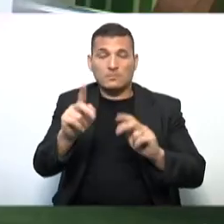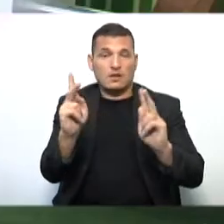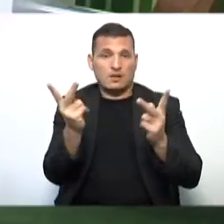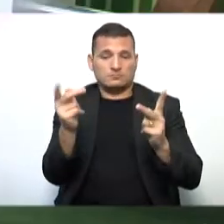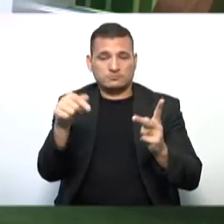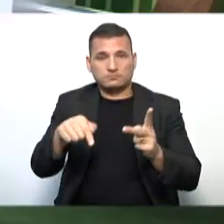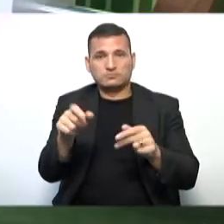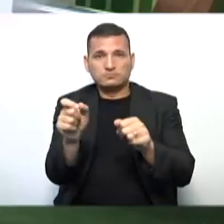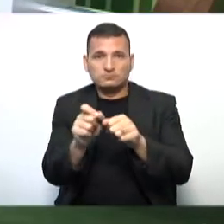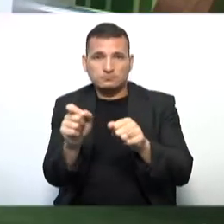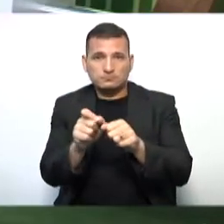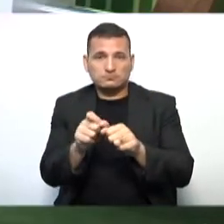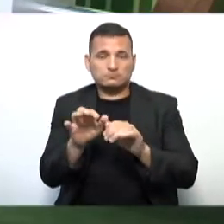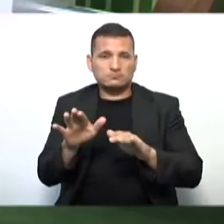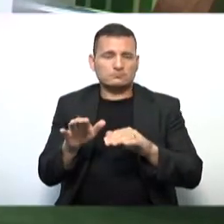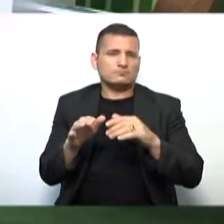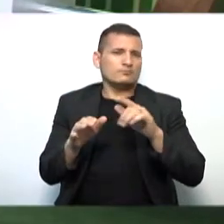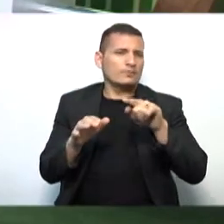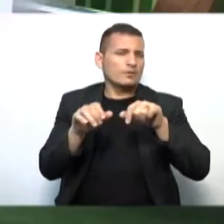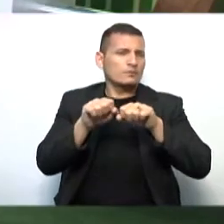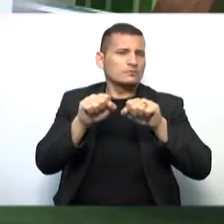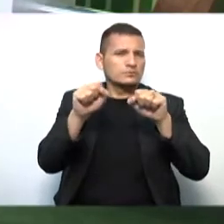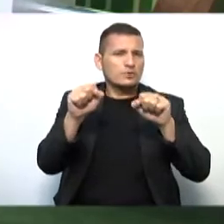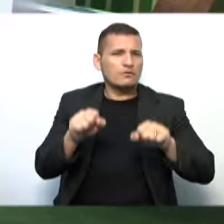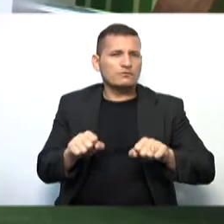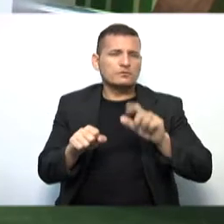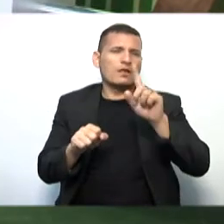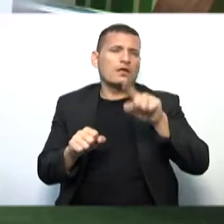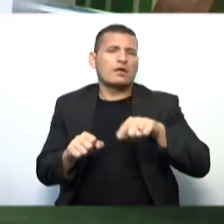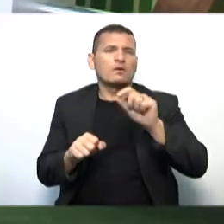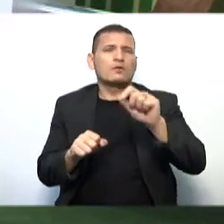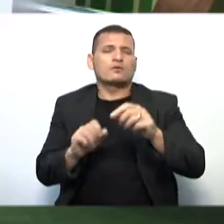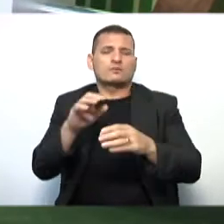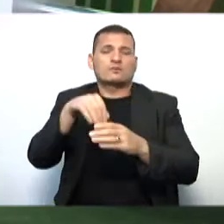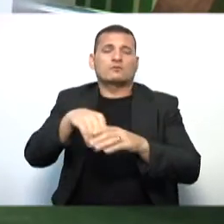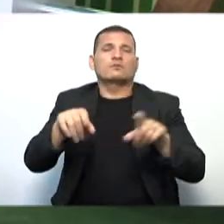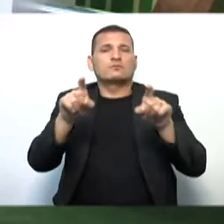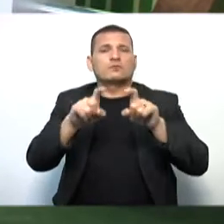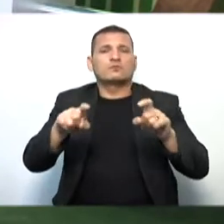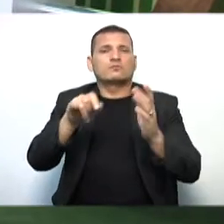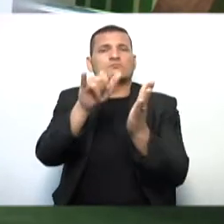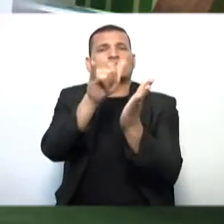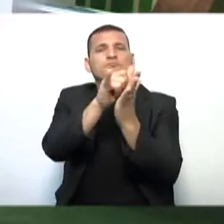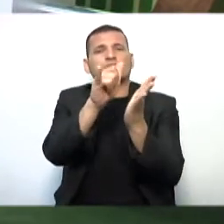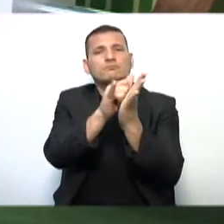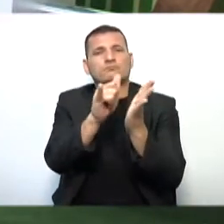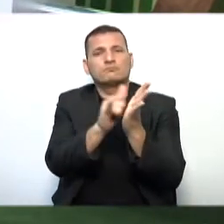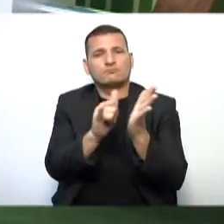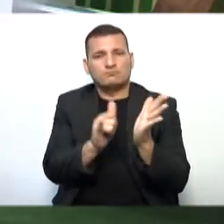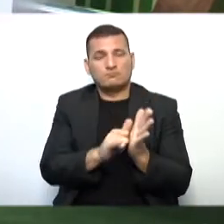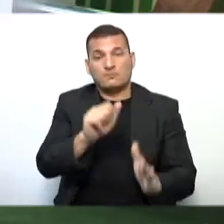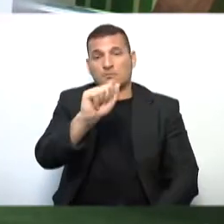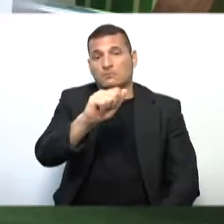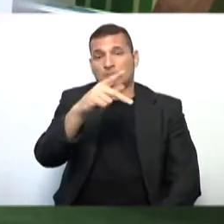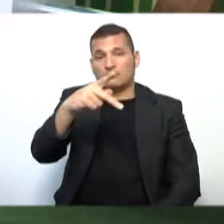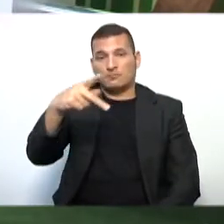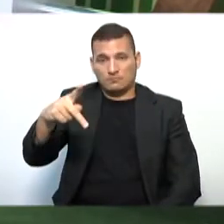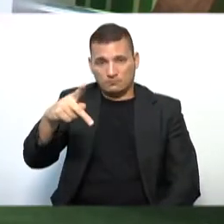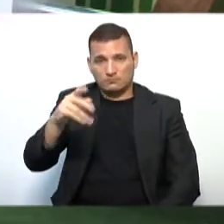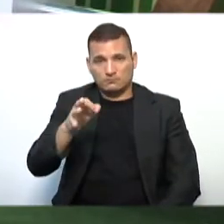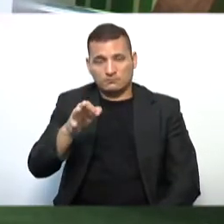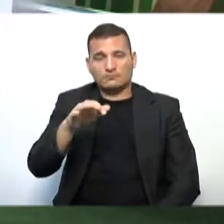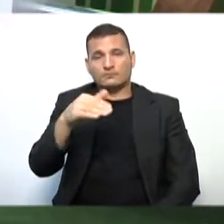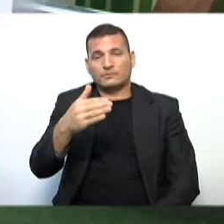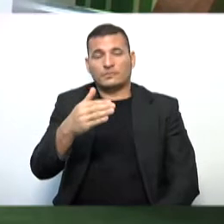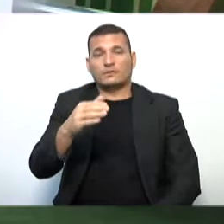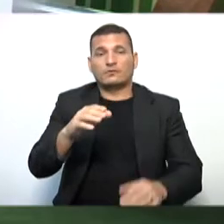professor, são nada mais do que os programas que estão instalados no computador. Isso, exato. E aí a gente tem aquela brincadeira, que o software é a